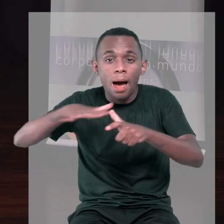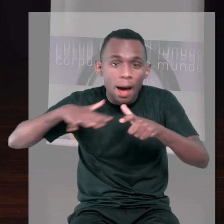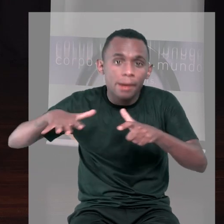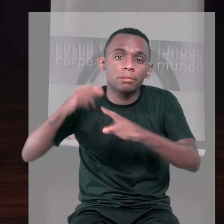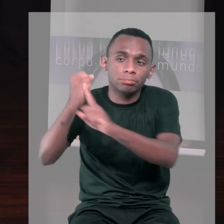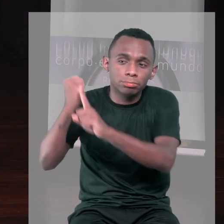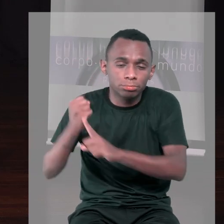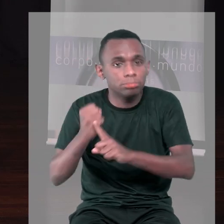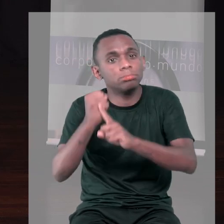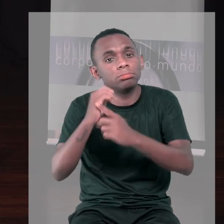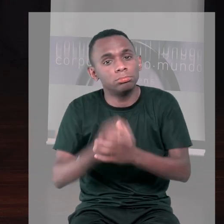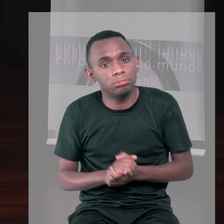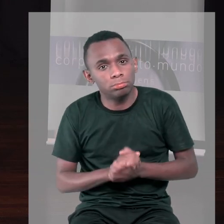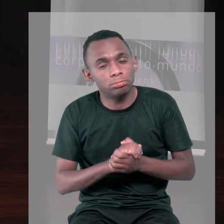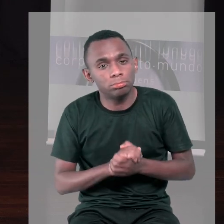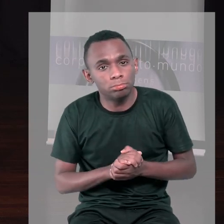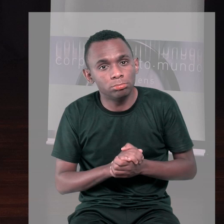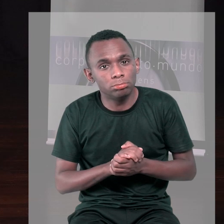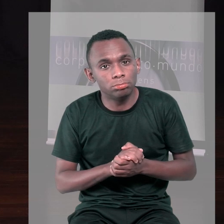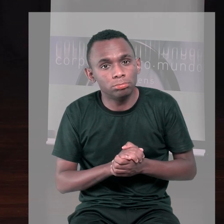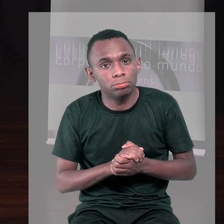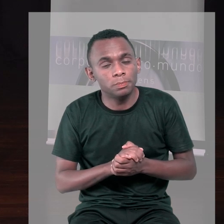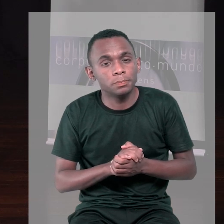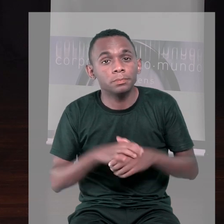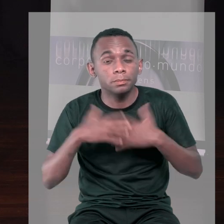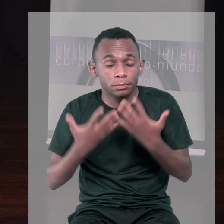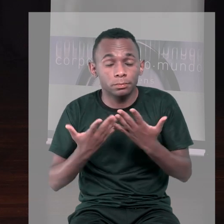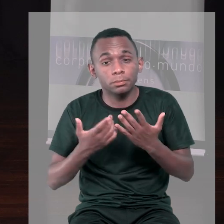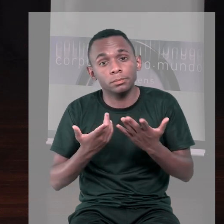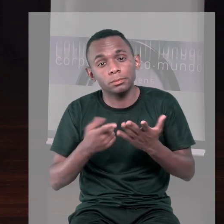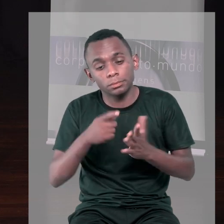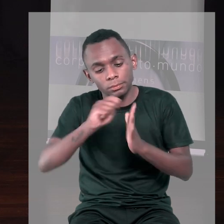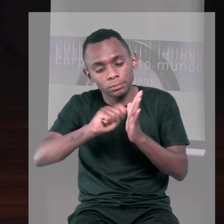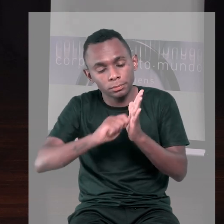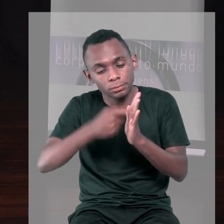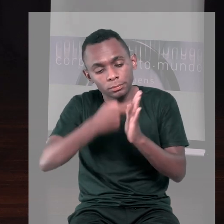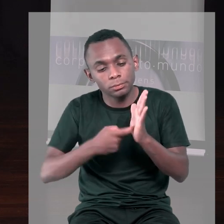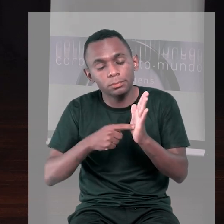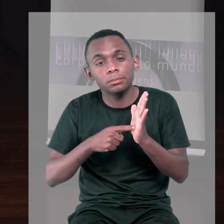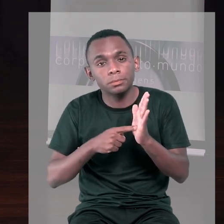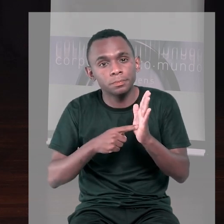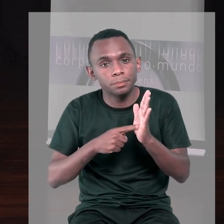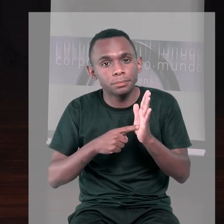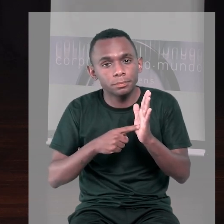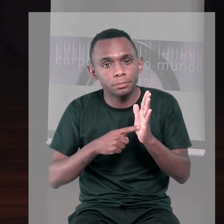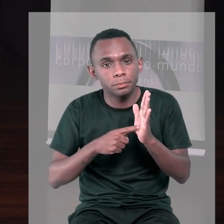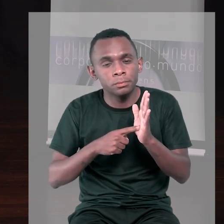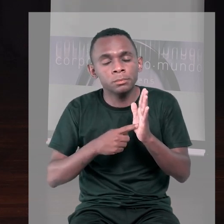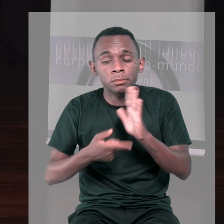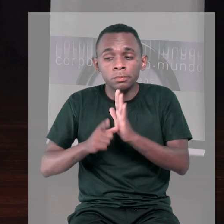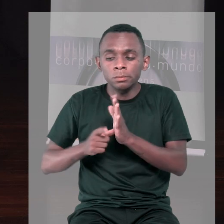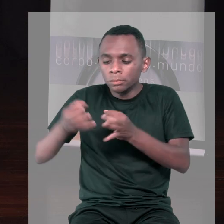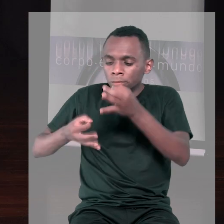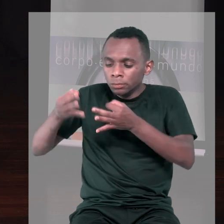Jerusalém, e quando publica o livro, em 1963, de imediato, de pronto, tem